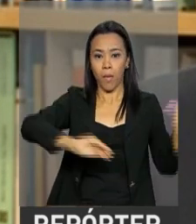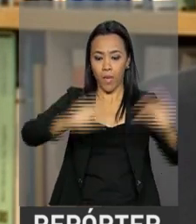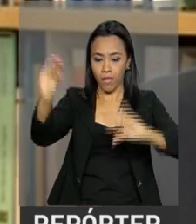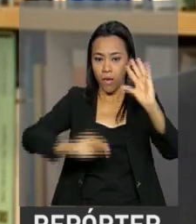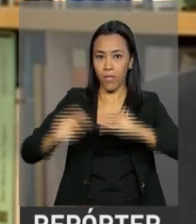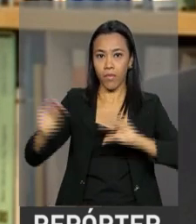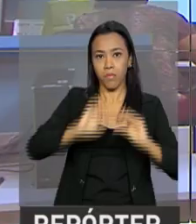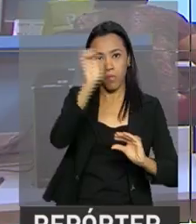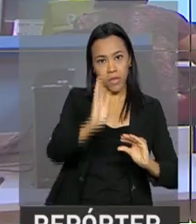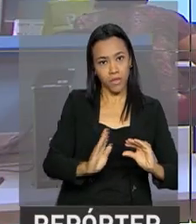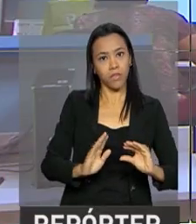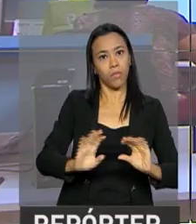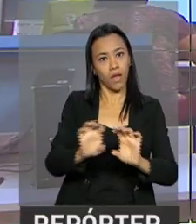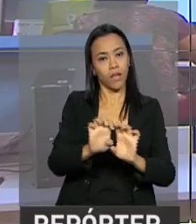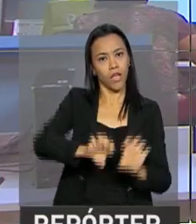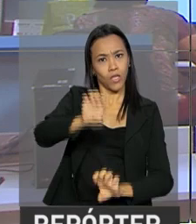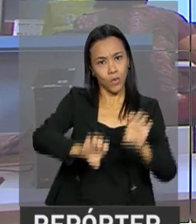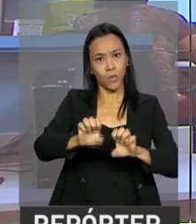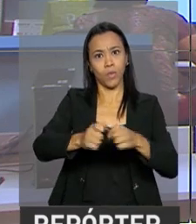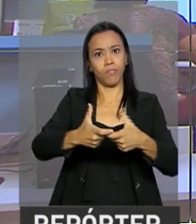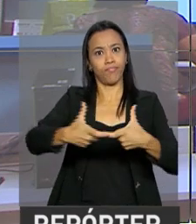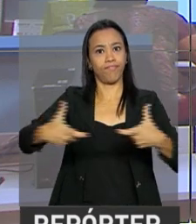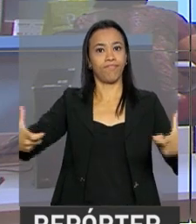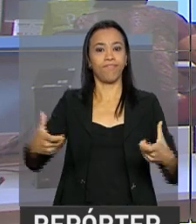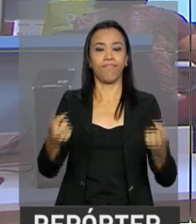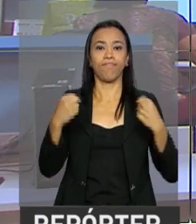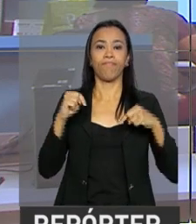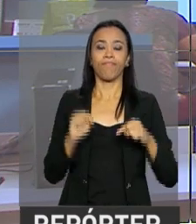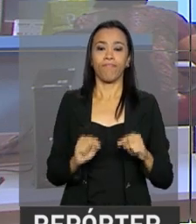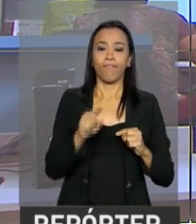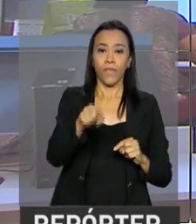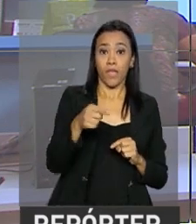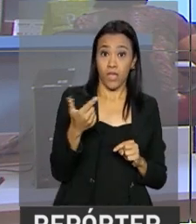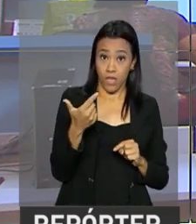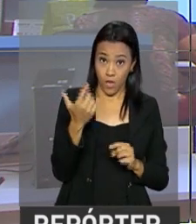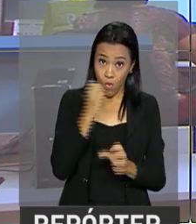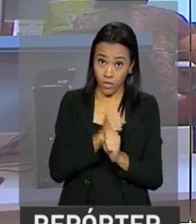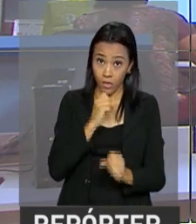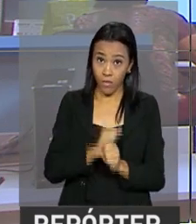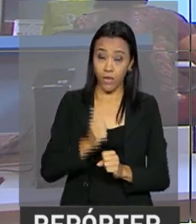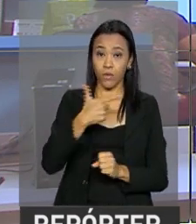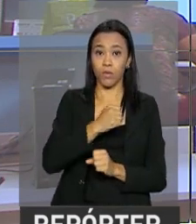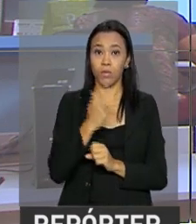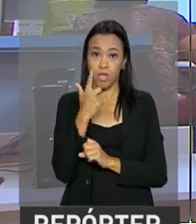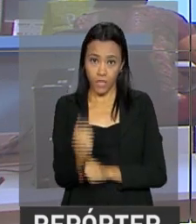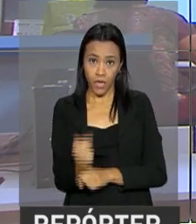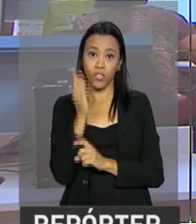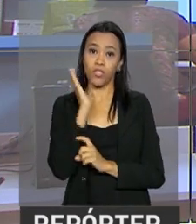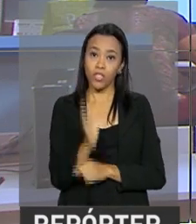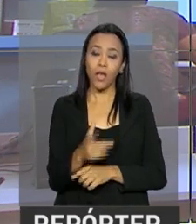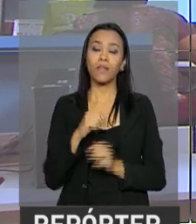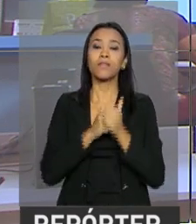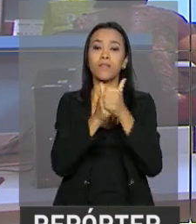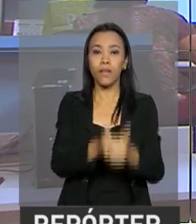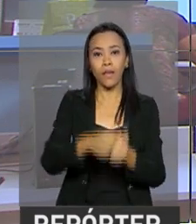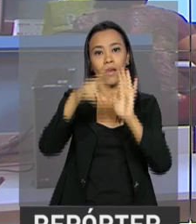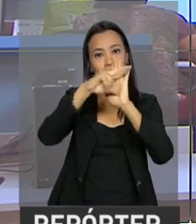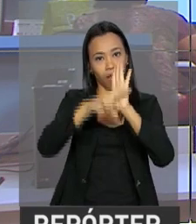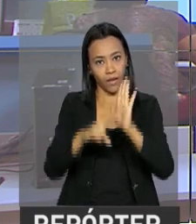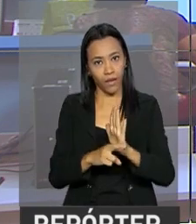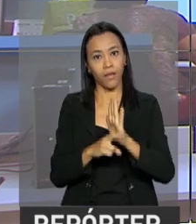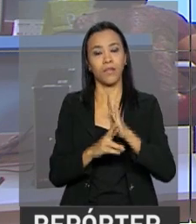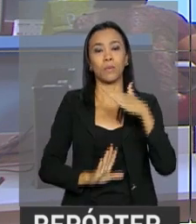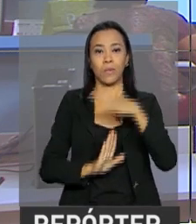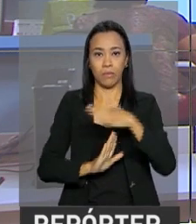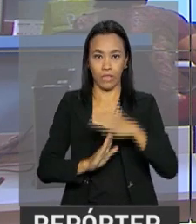nossa infraestrutura e o orçamento da União para 2017 já inclui a regra do teto para os gastos públicos com